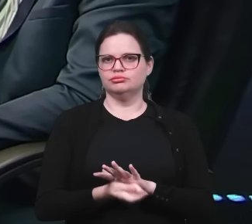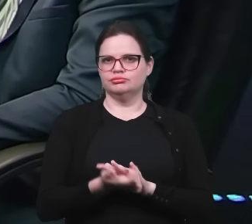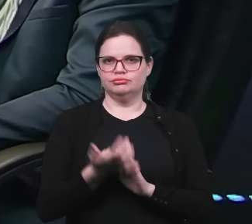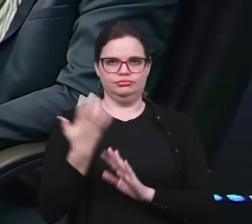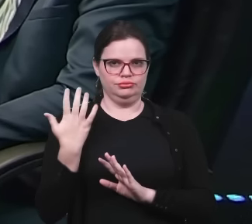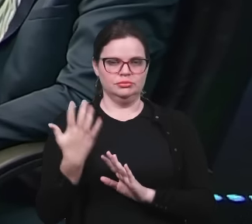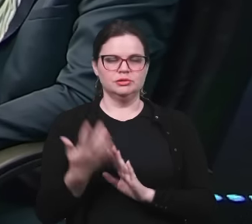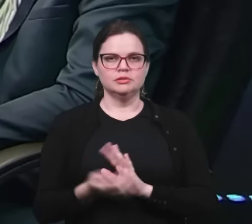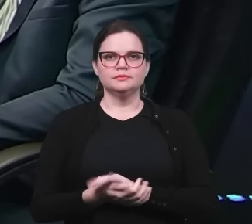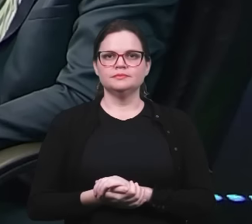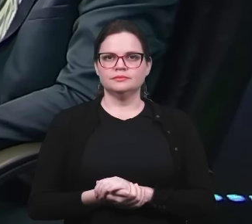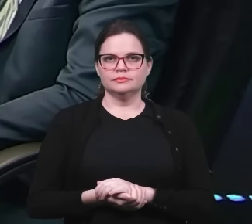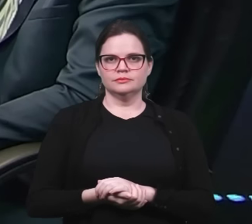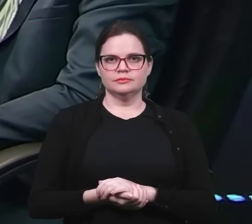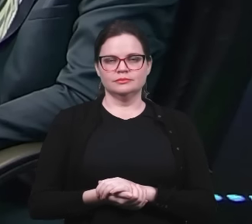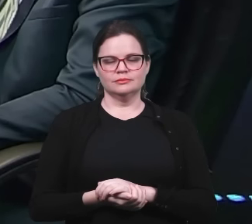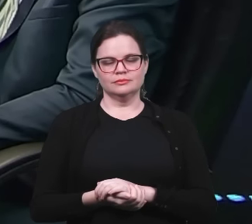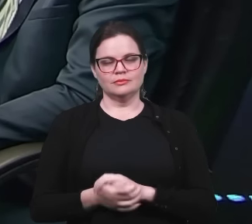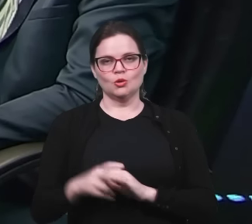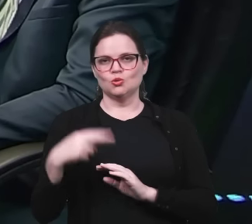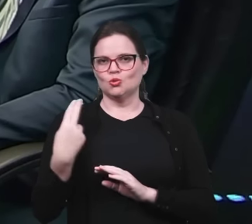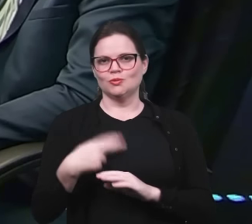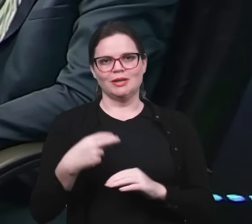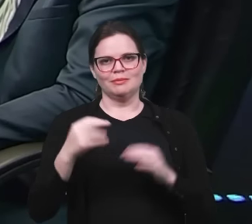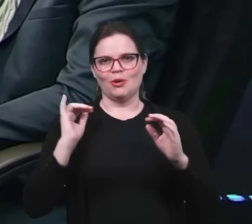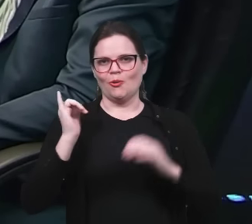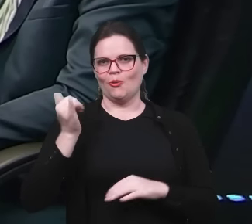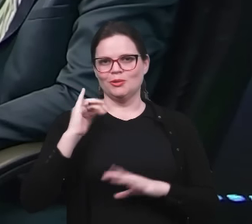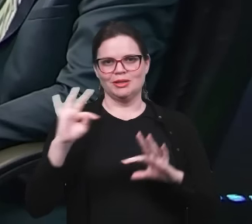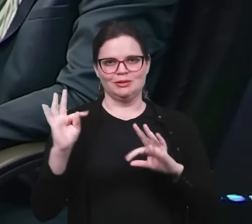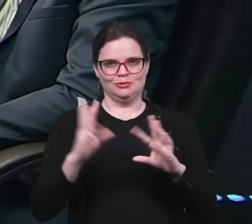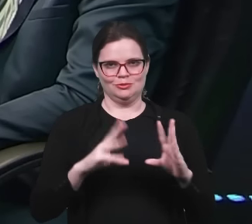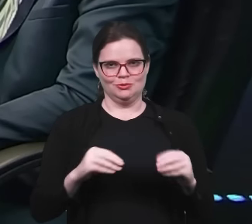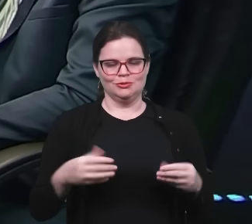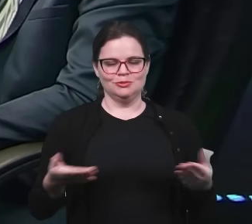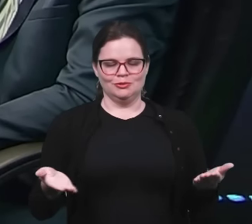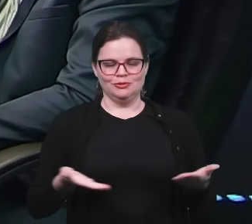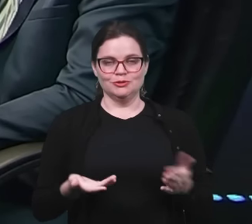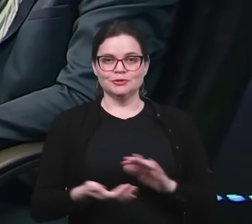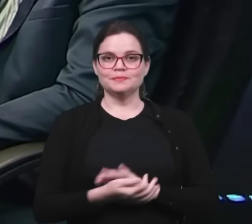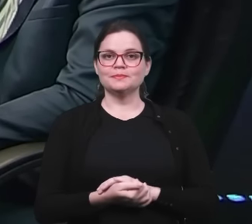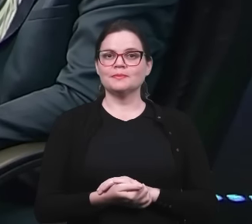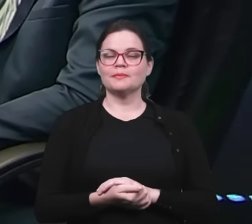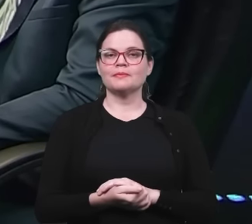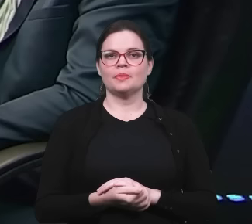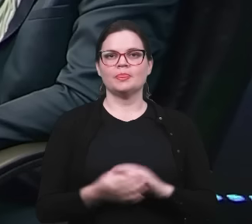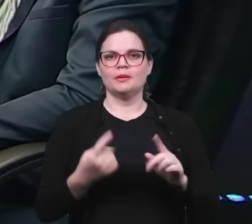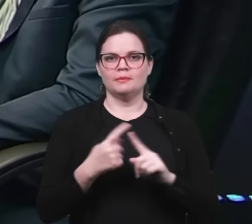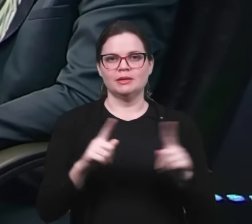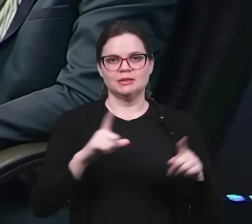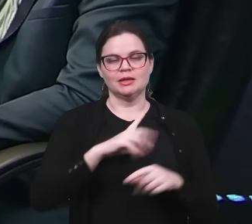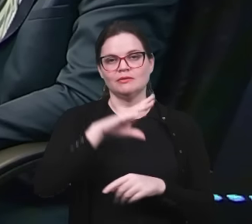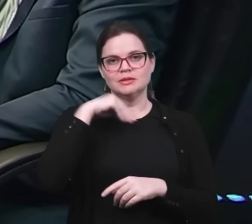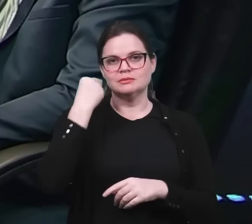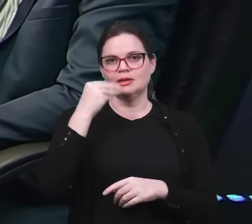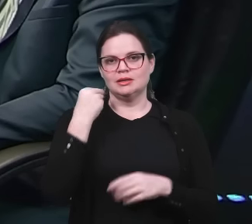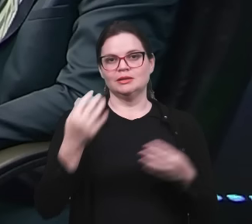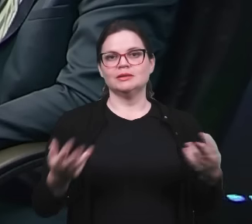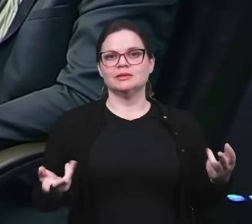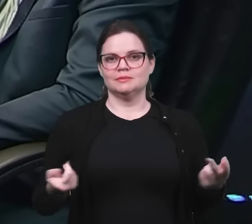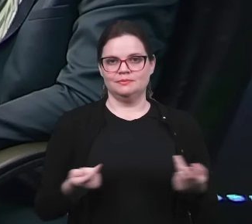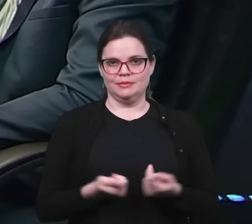algumas, né? São muitas, não dá para colocar todas aqui. É verdade. Foram maravilhosas, né?